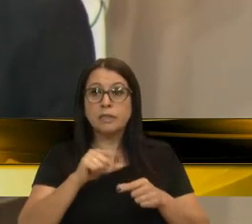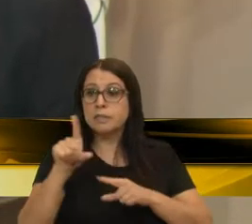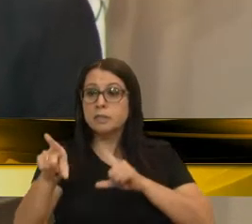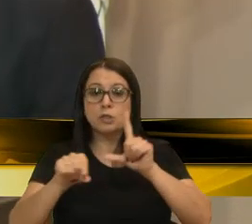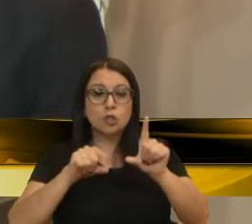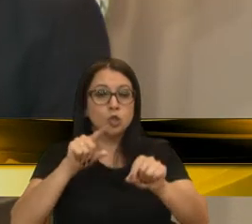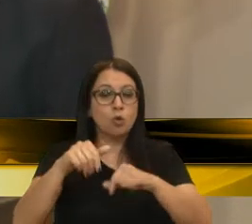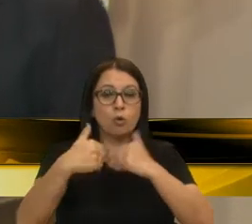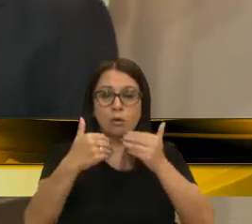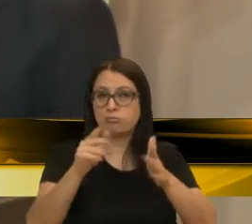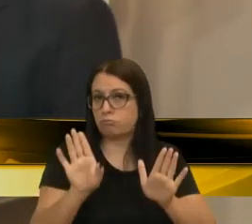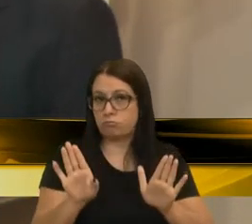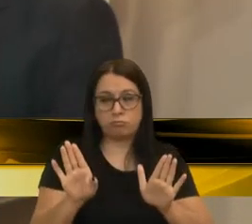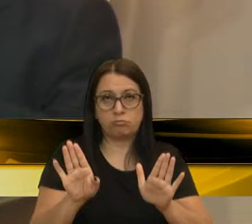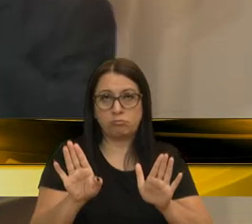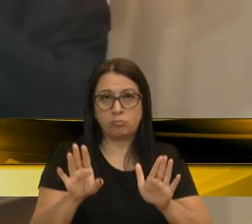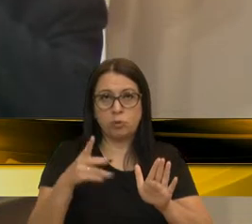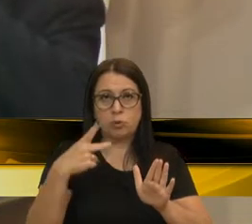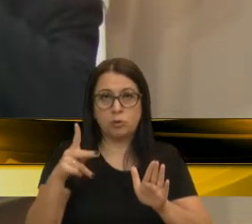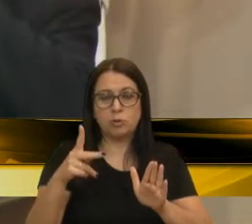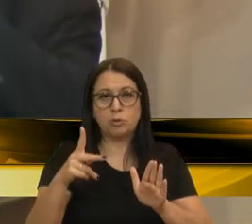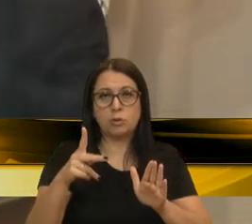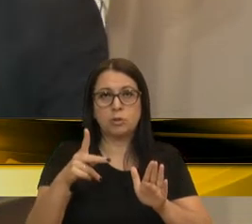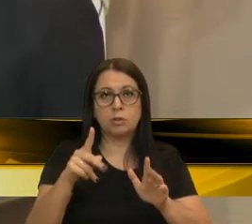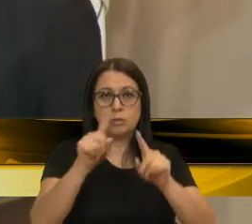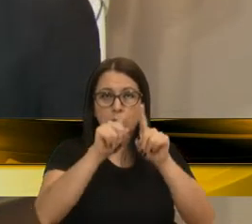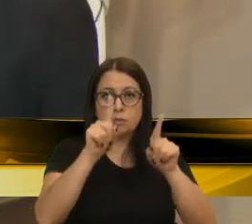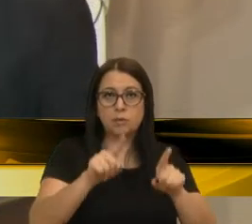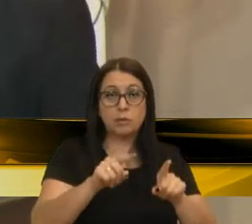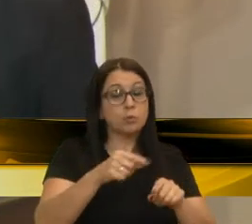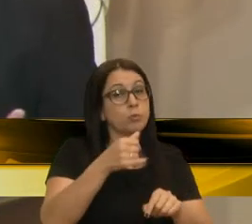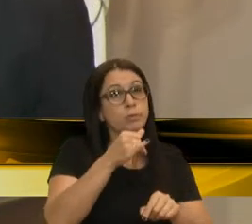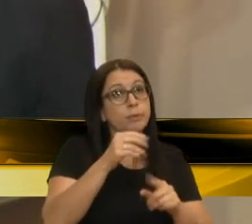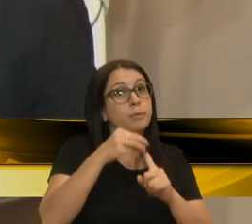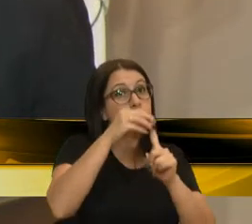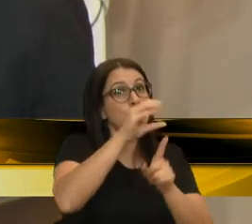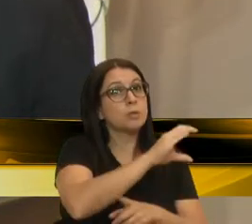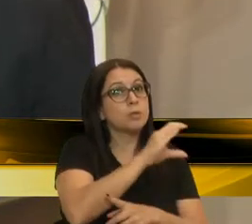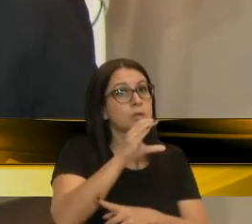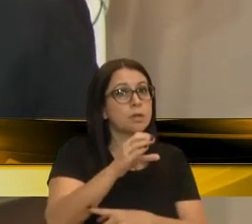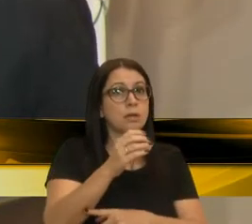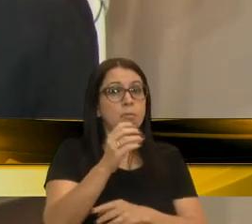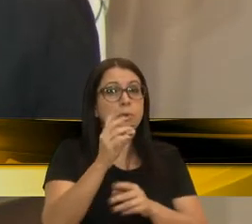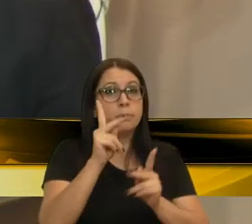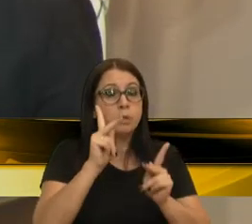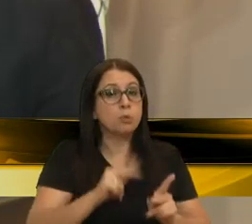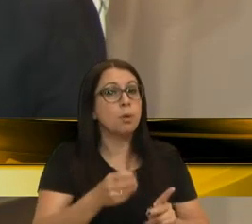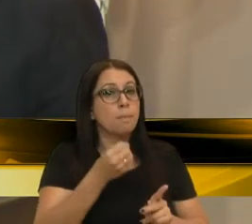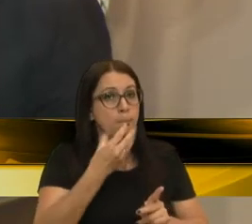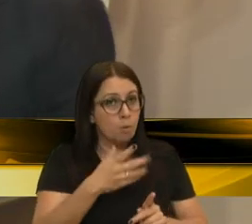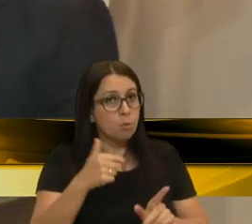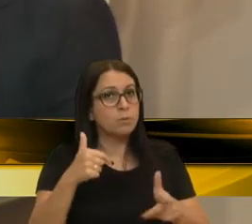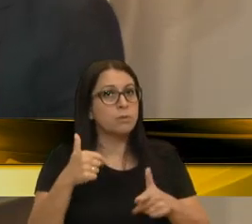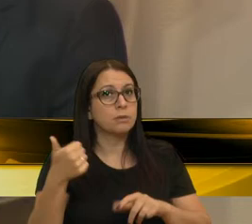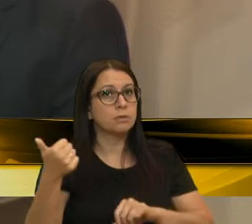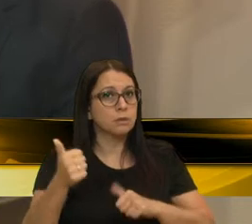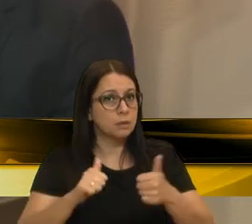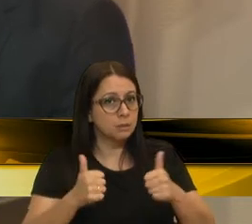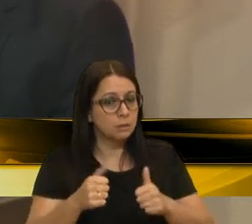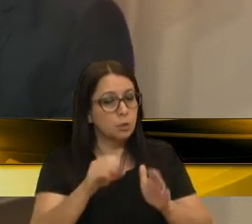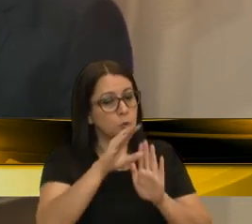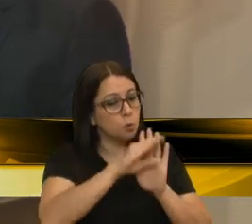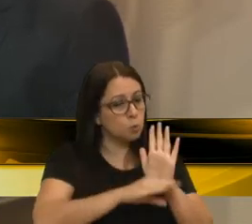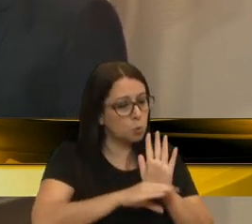seletivo dos seus servidores, principalmente os cargos de confiança. Tem muita gente boa trabalhando, muita gente qualificada, muita gente com um